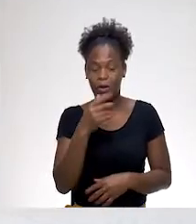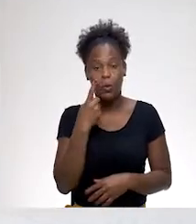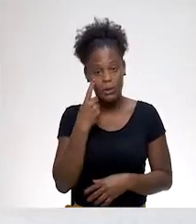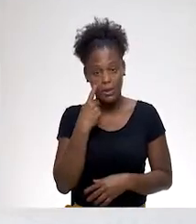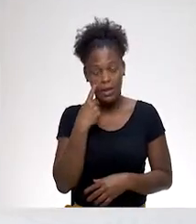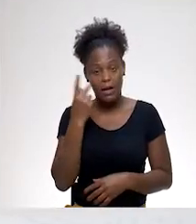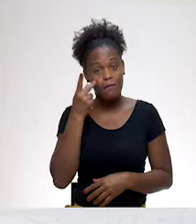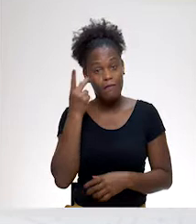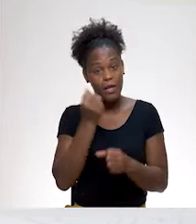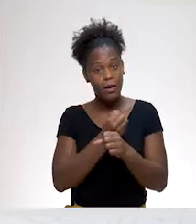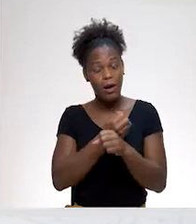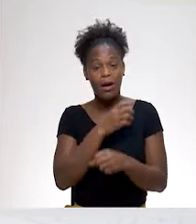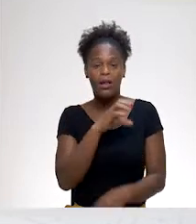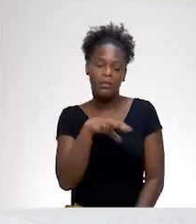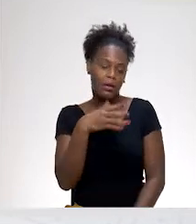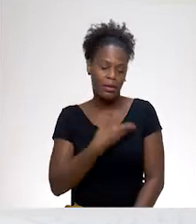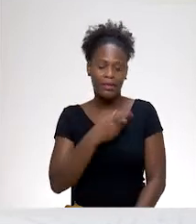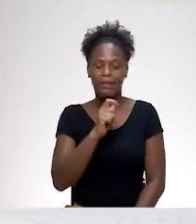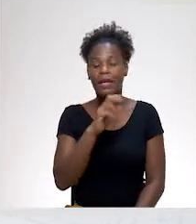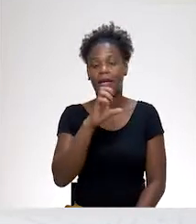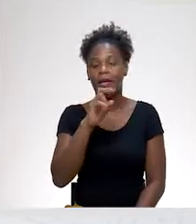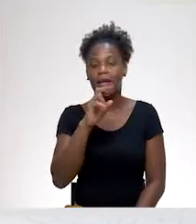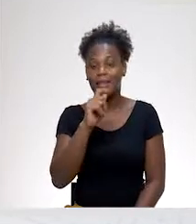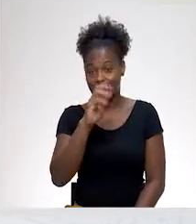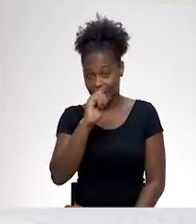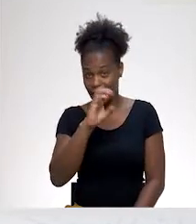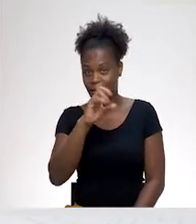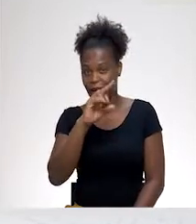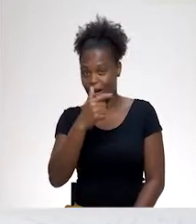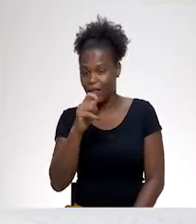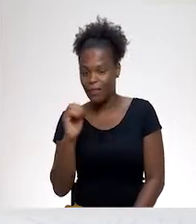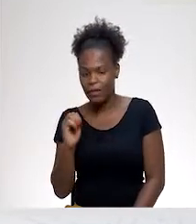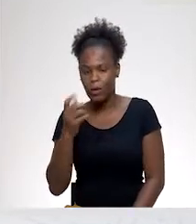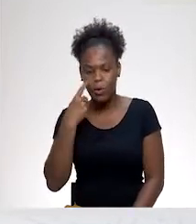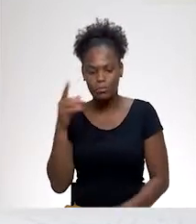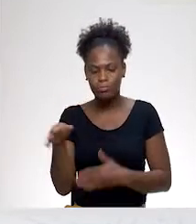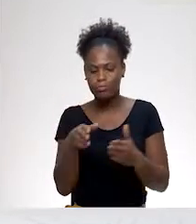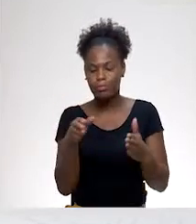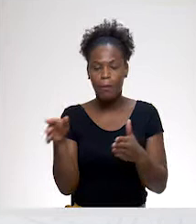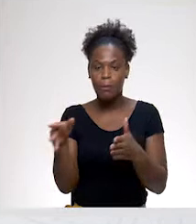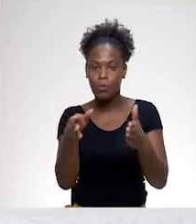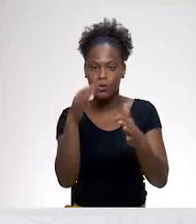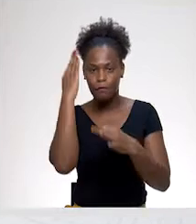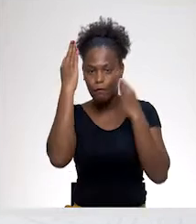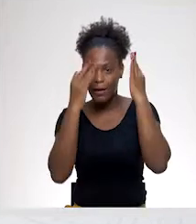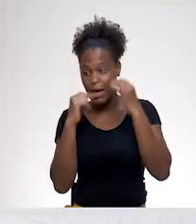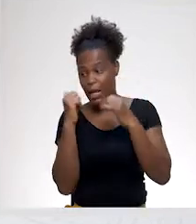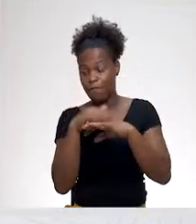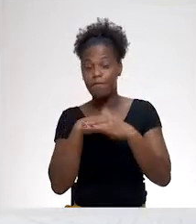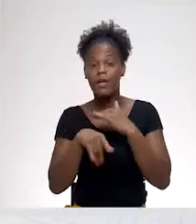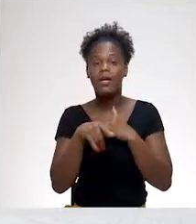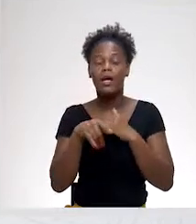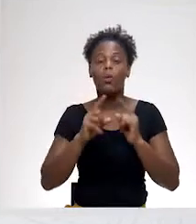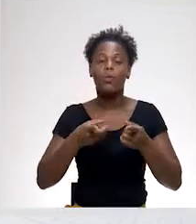Vamos então conhecer a vida e a obra de Descartes, conhecer o itinerário, o percurso filosófico que ele